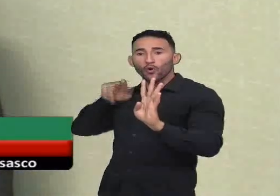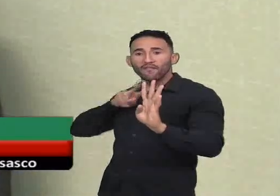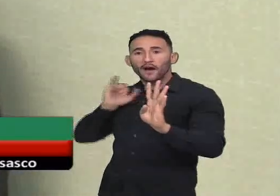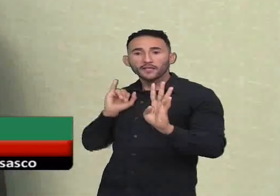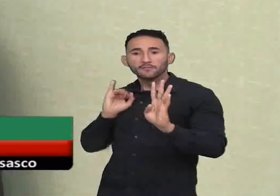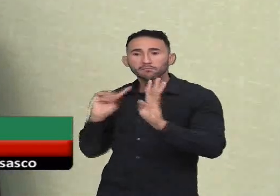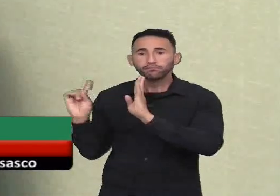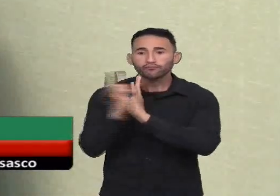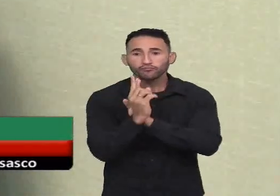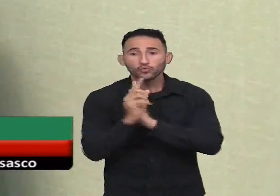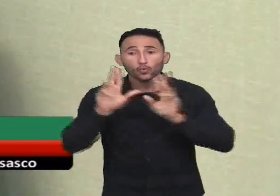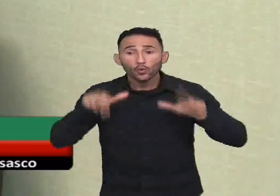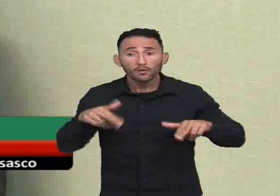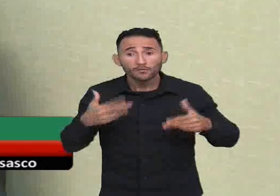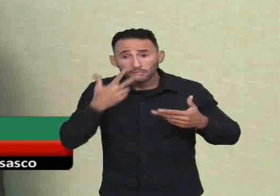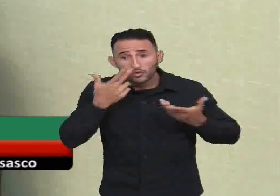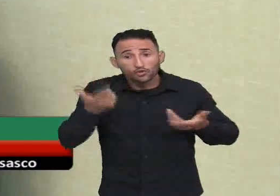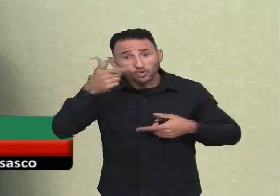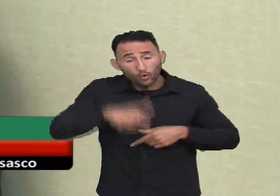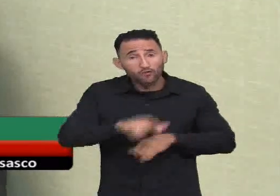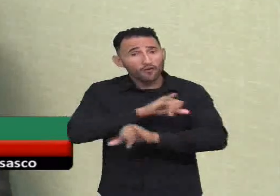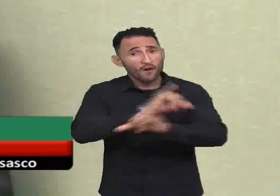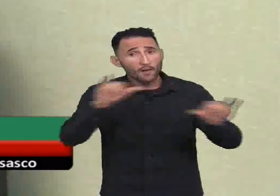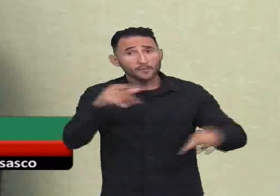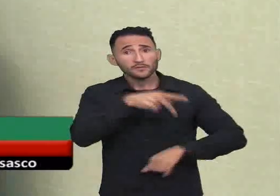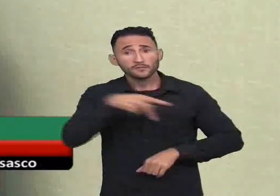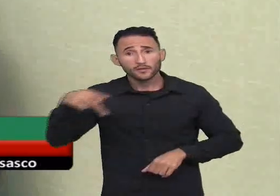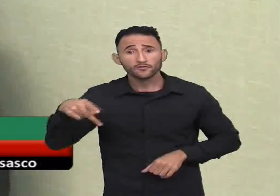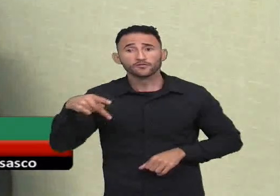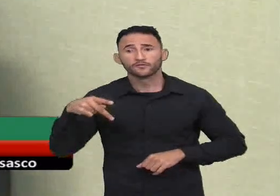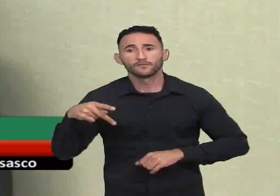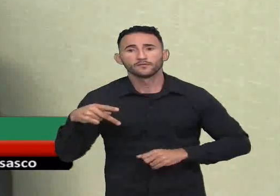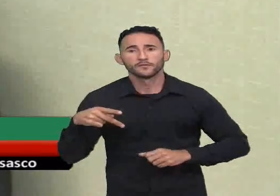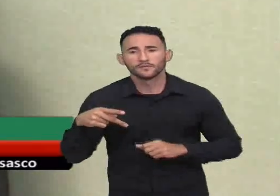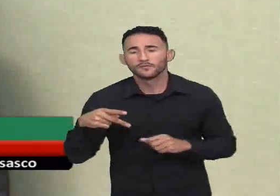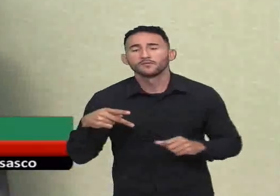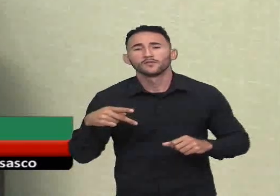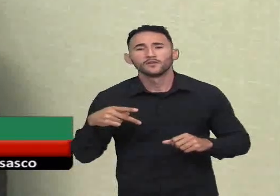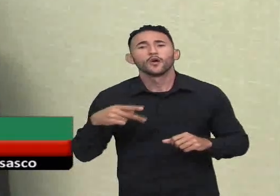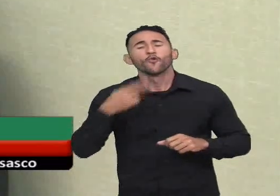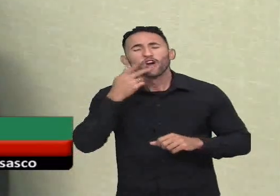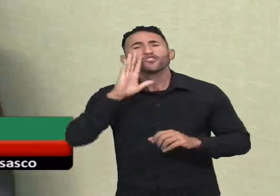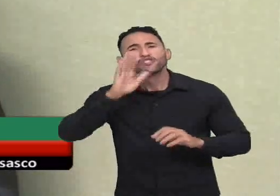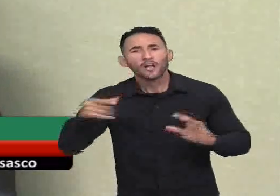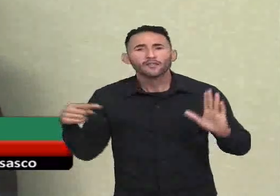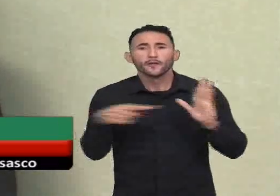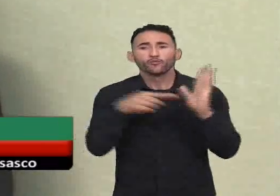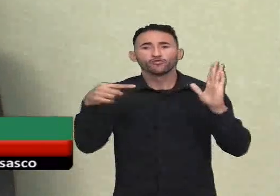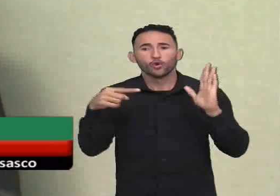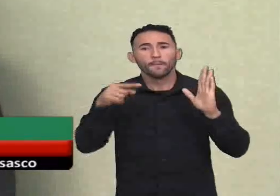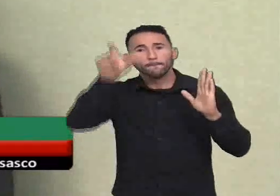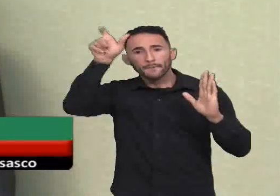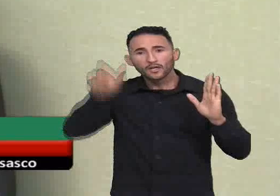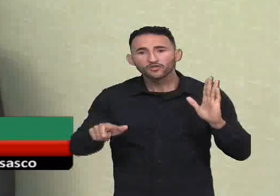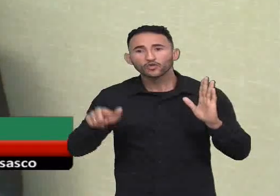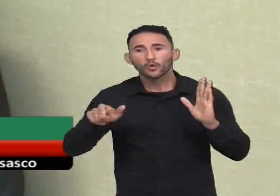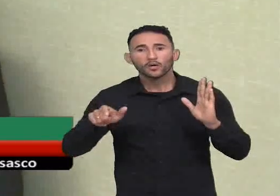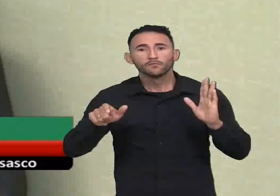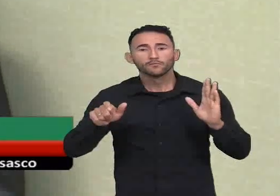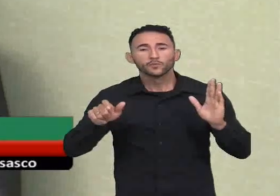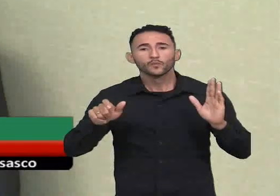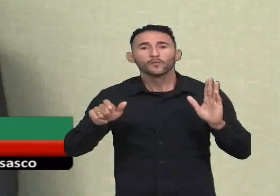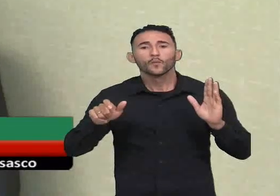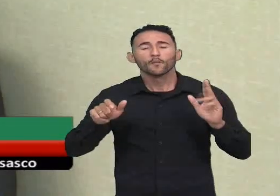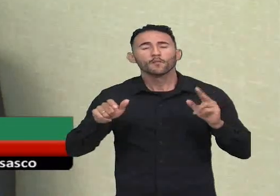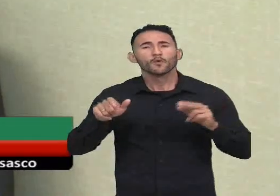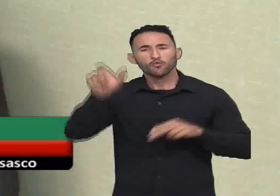Então, novamente, presidente, minha revolta e minha indignação, porque foi denunciado por uma pessoa idônea, que é um